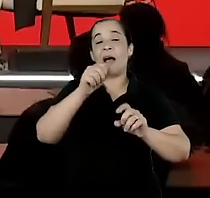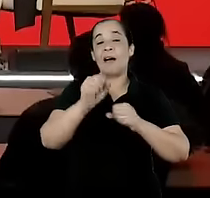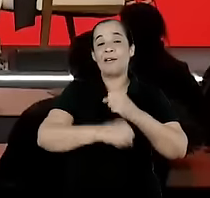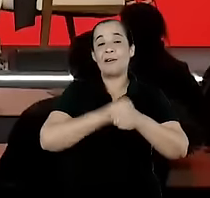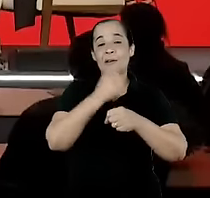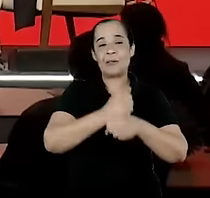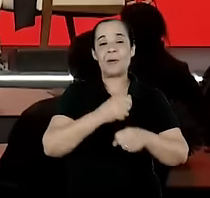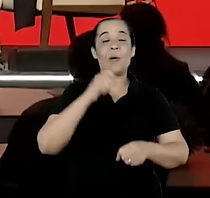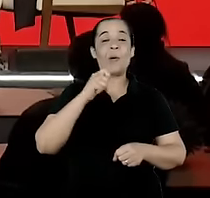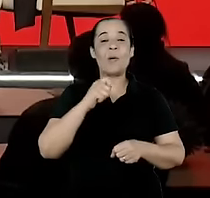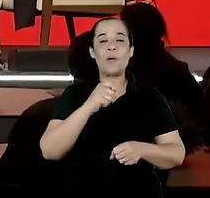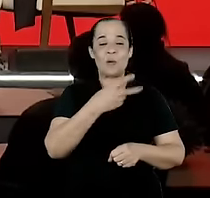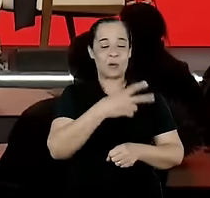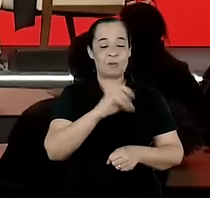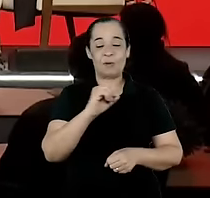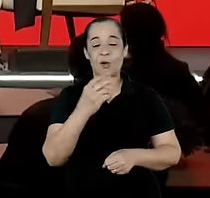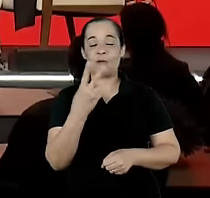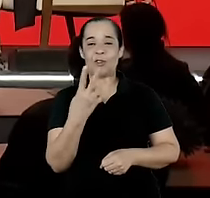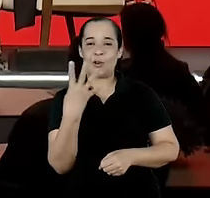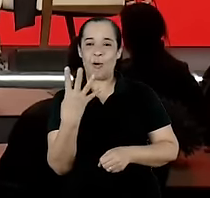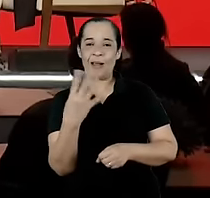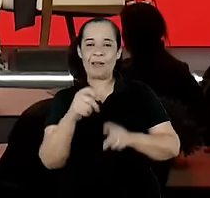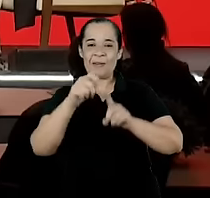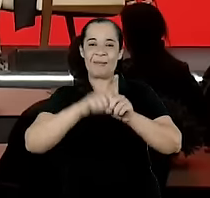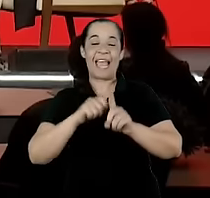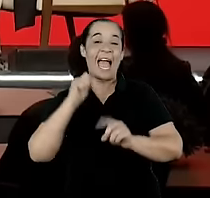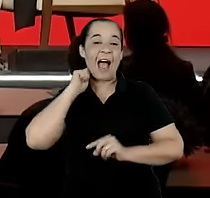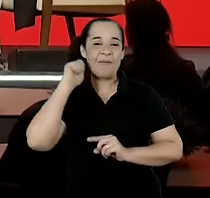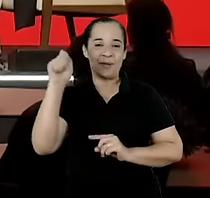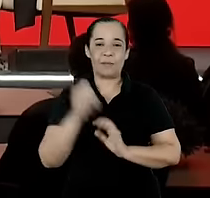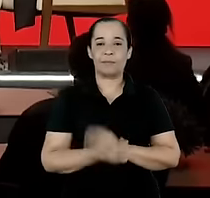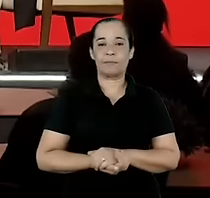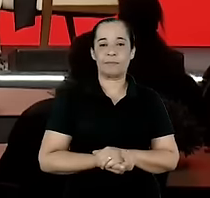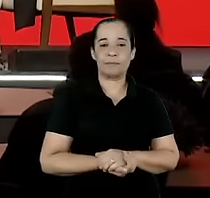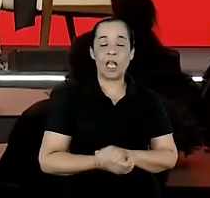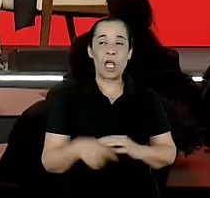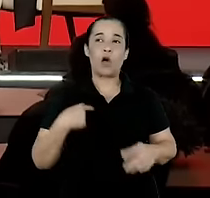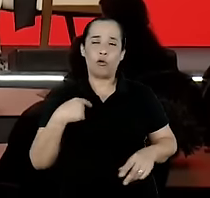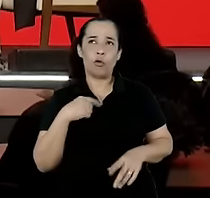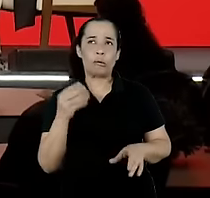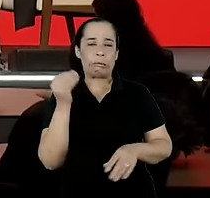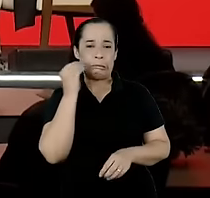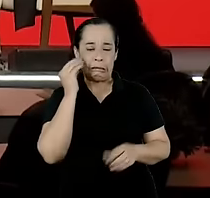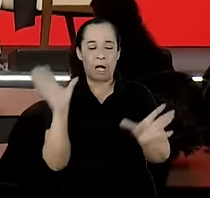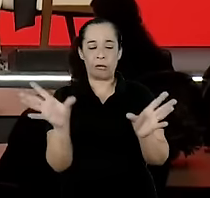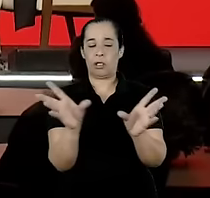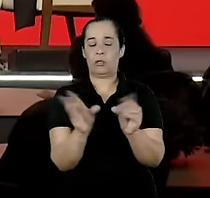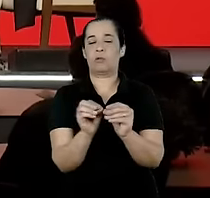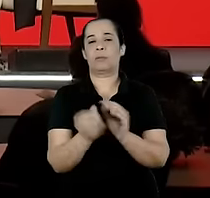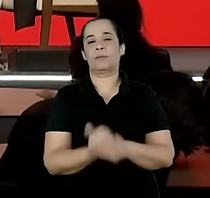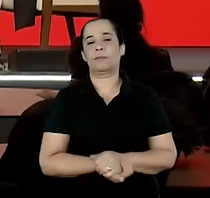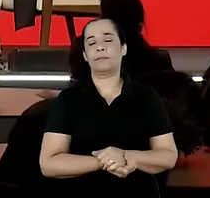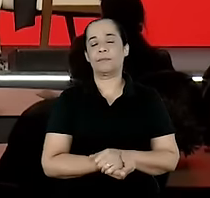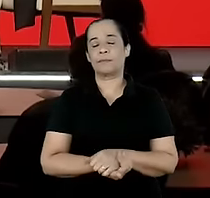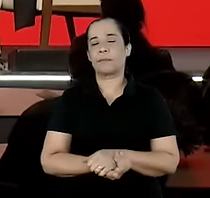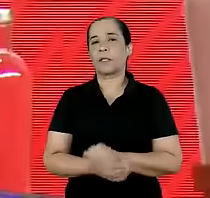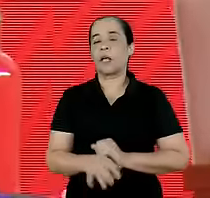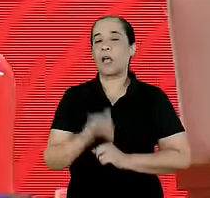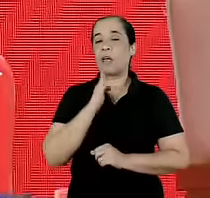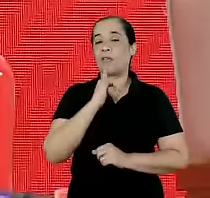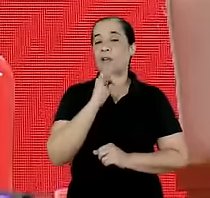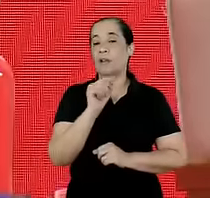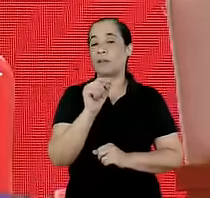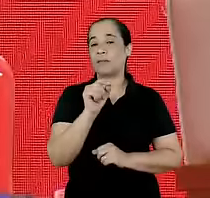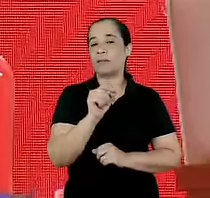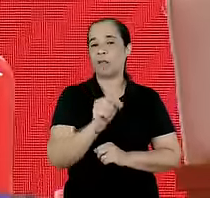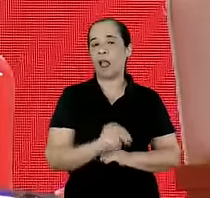ser objetivo para dar espaço pra gente ouvir também um pouco o Marcos nesse assunto que ele temita somar mas eu queria dizer o seguinte eh a resolução